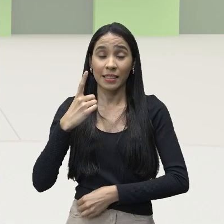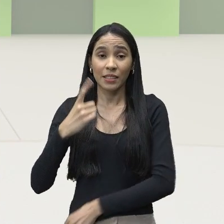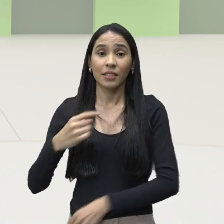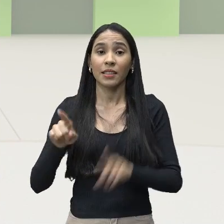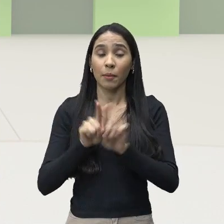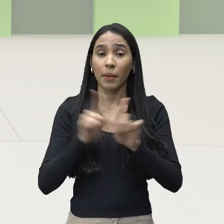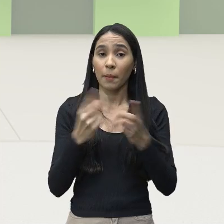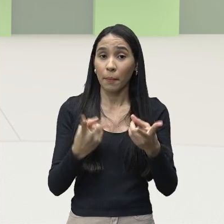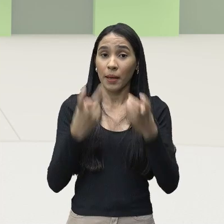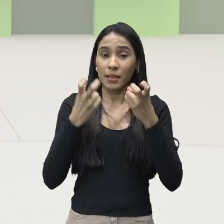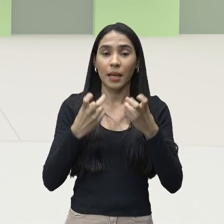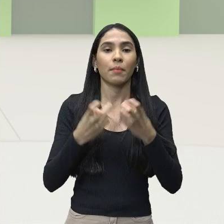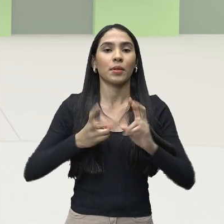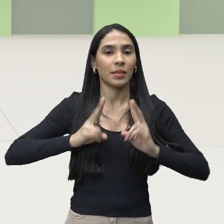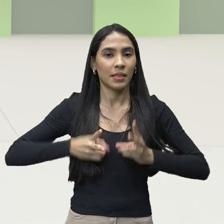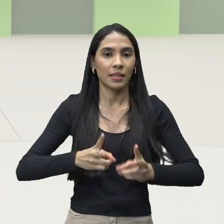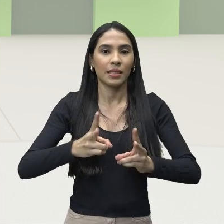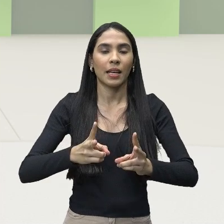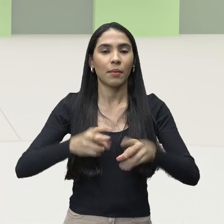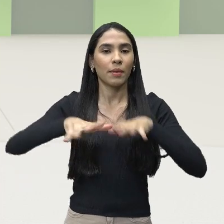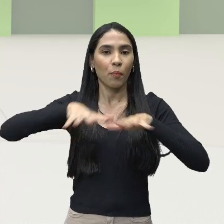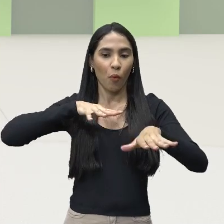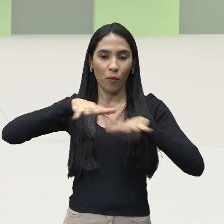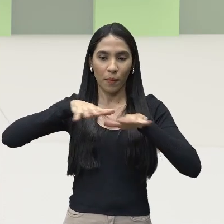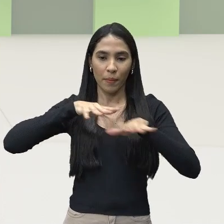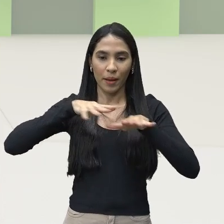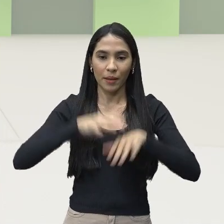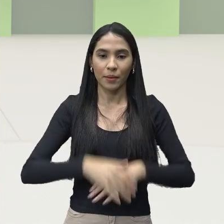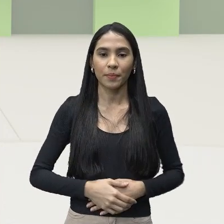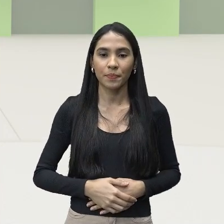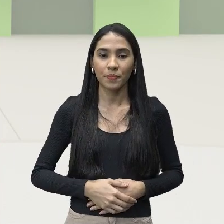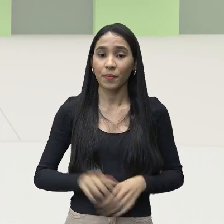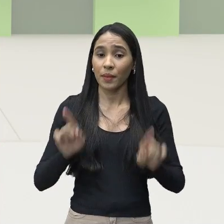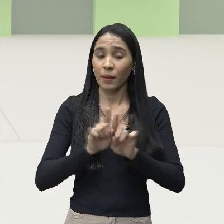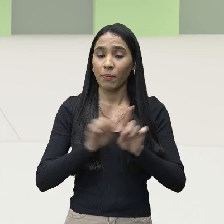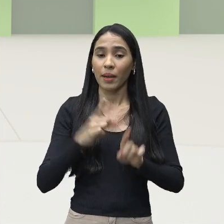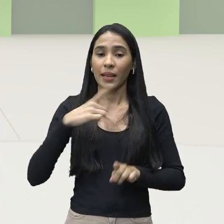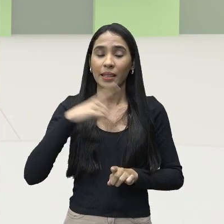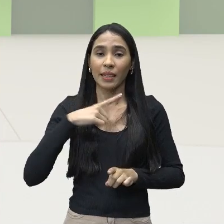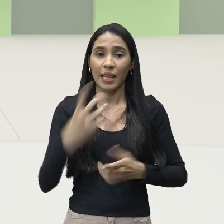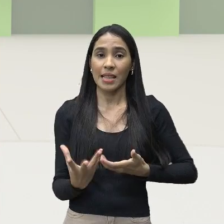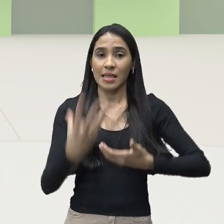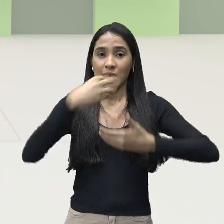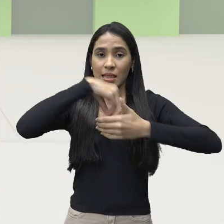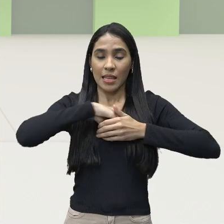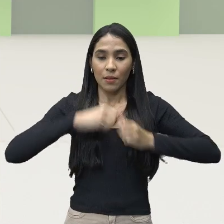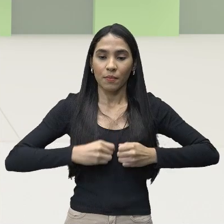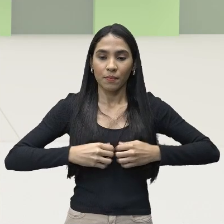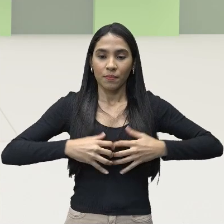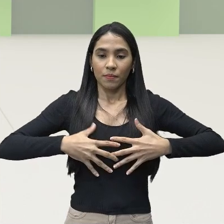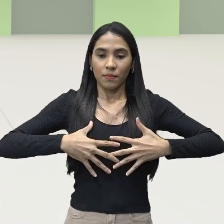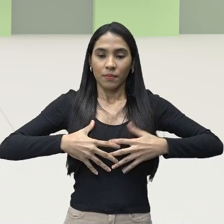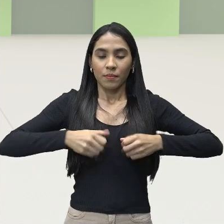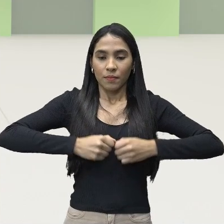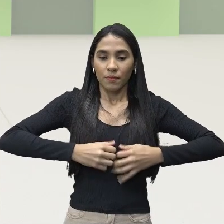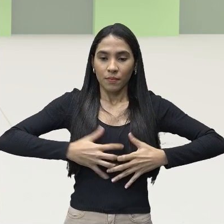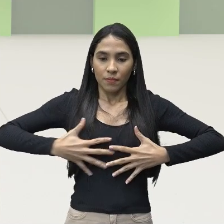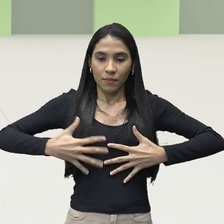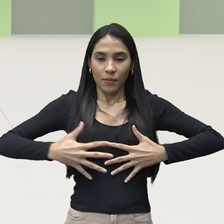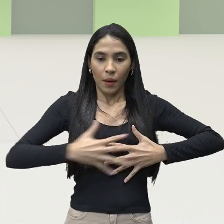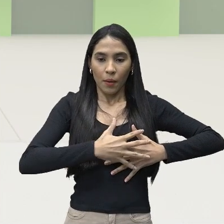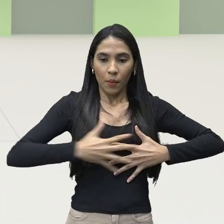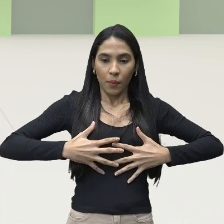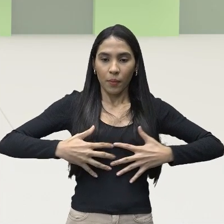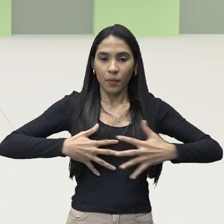gente observa é que ele fica o tempo todo se movimentando. A gente tem ainda dentro dos pulmões, né, toda essa ramificação que parece